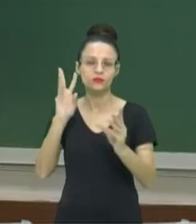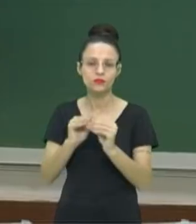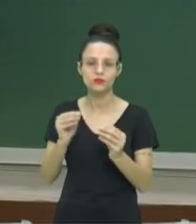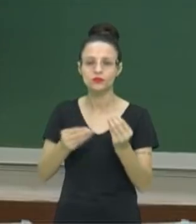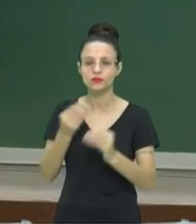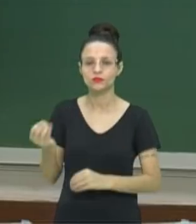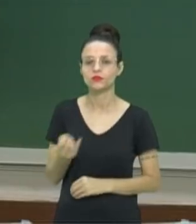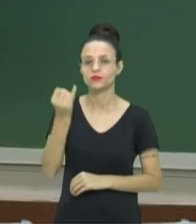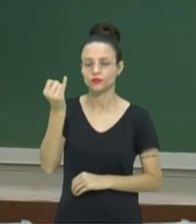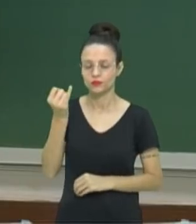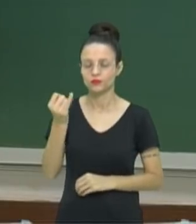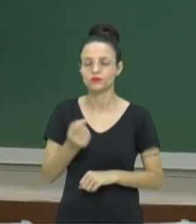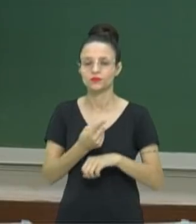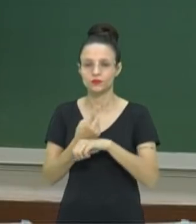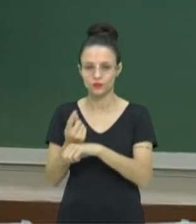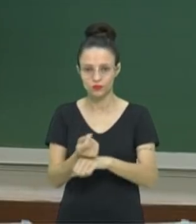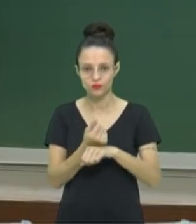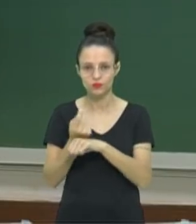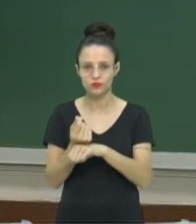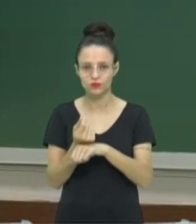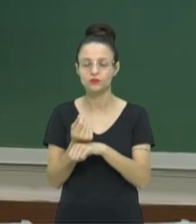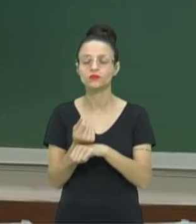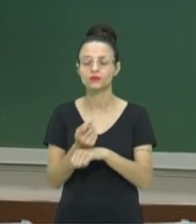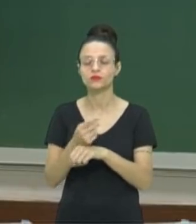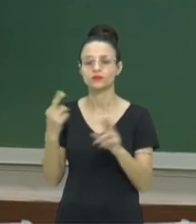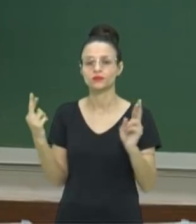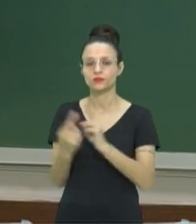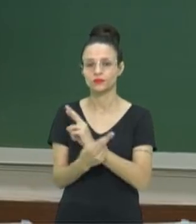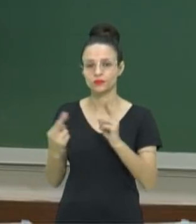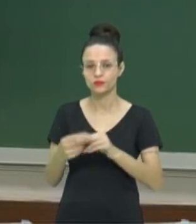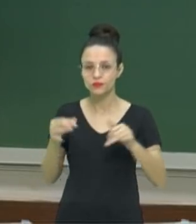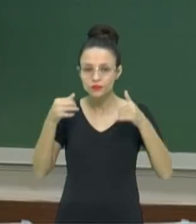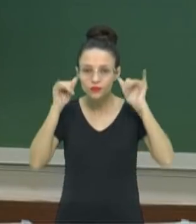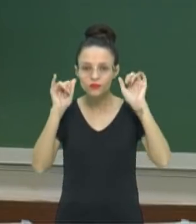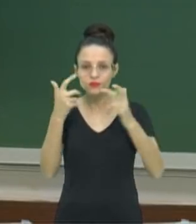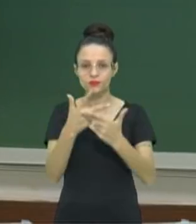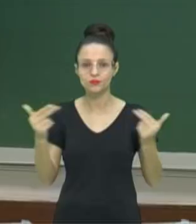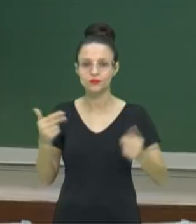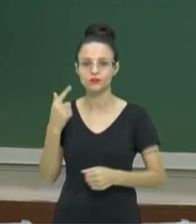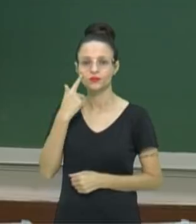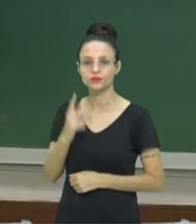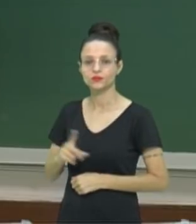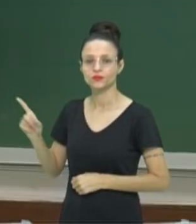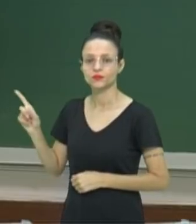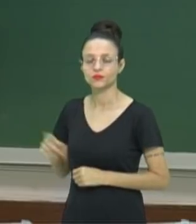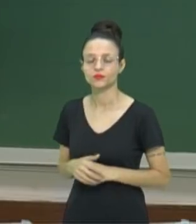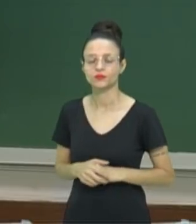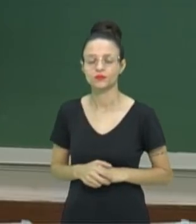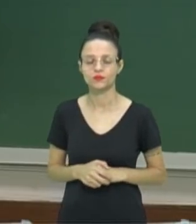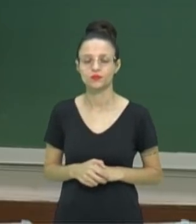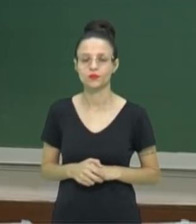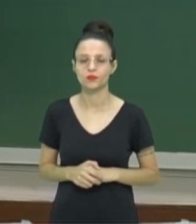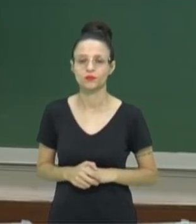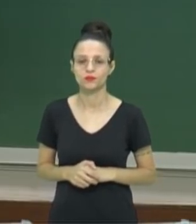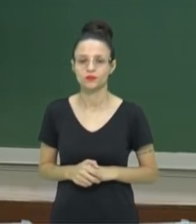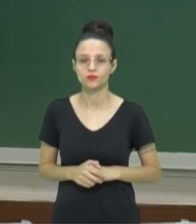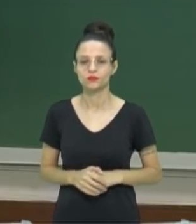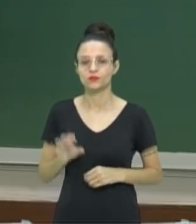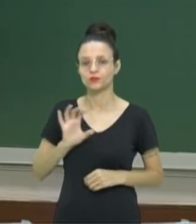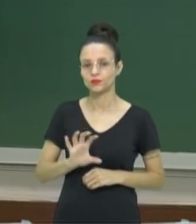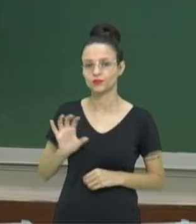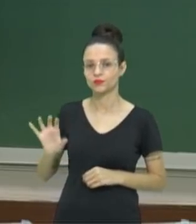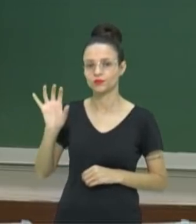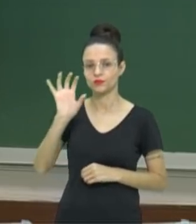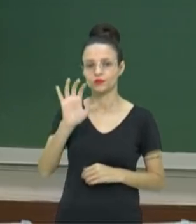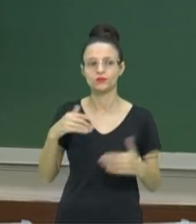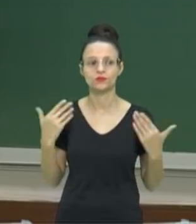importância das atividades econômicas ainda relacionadas à pecuária. Então, criação de bovinos ali por regiões.